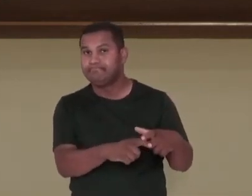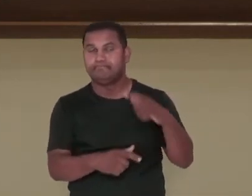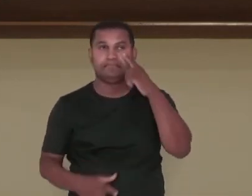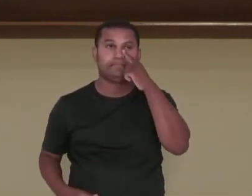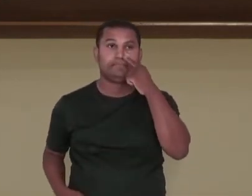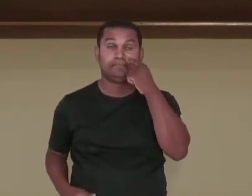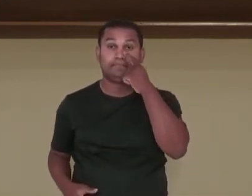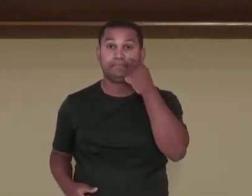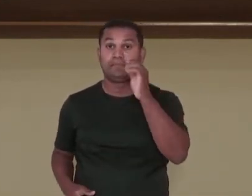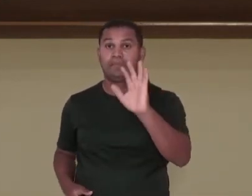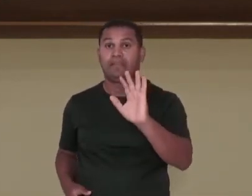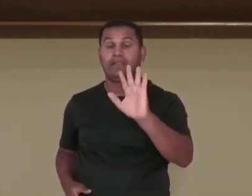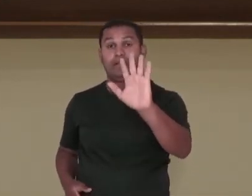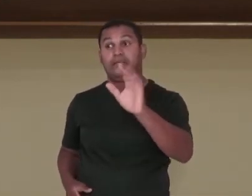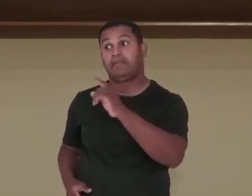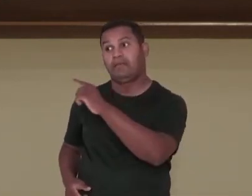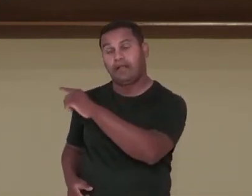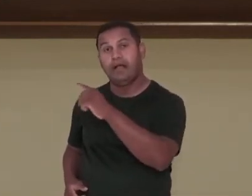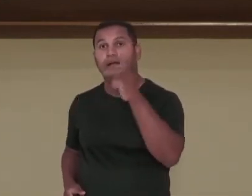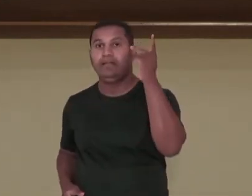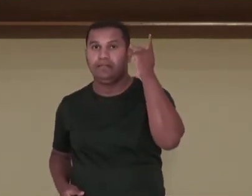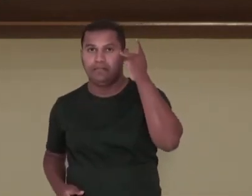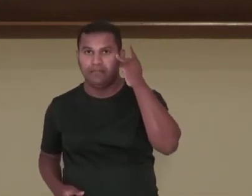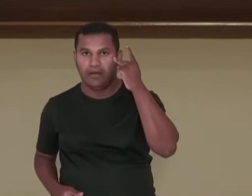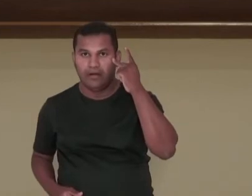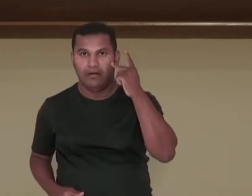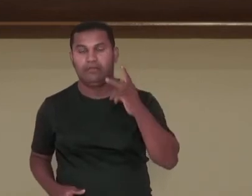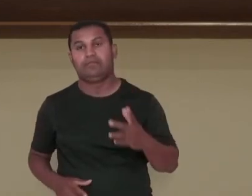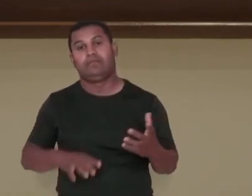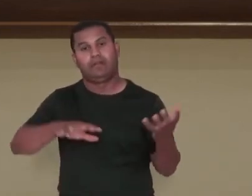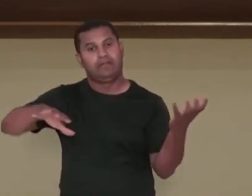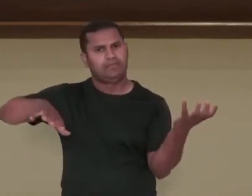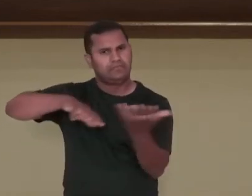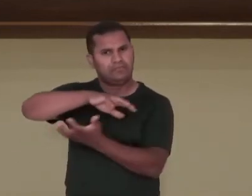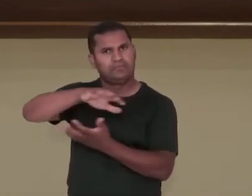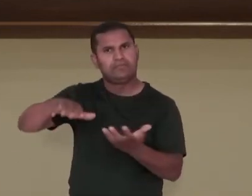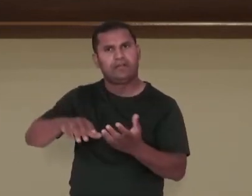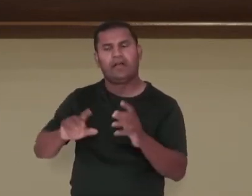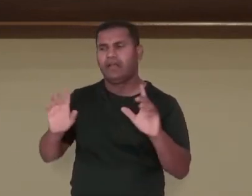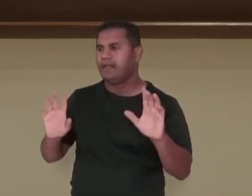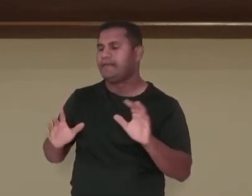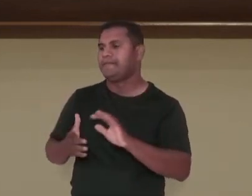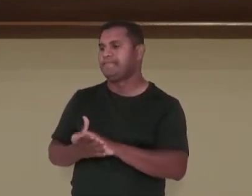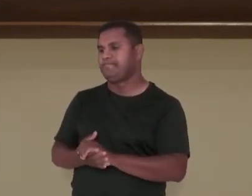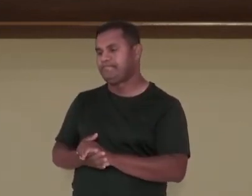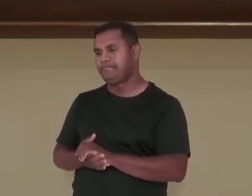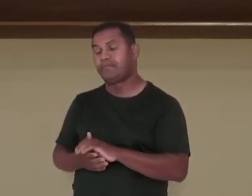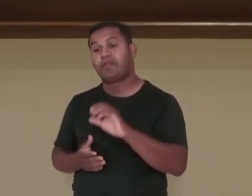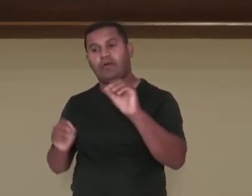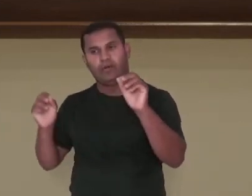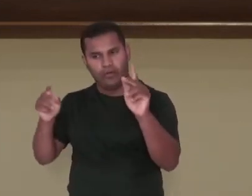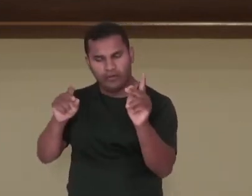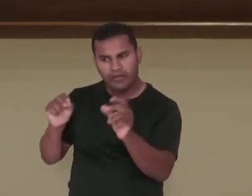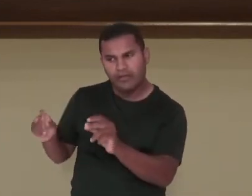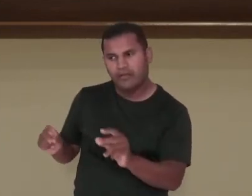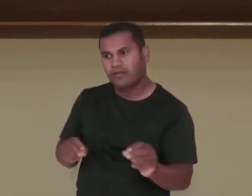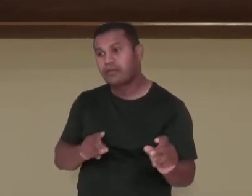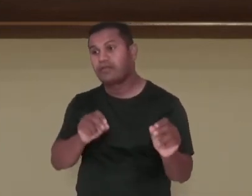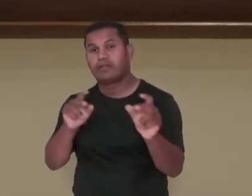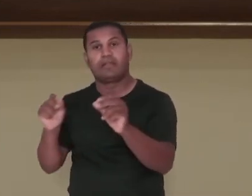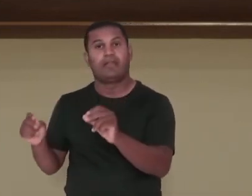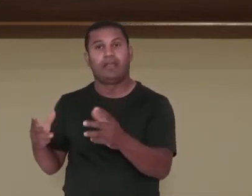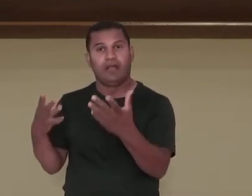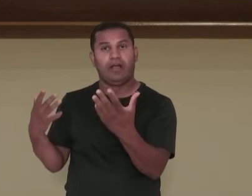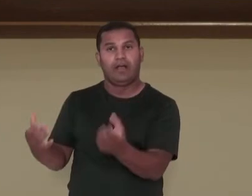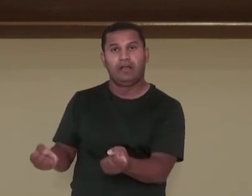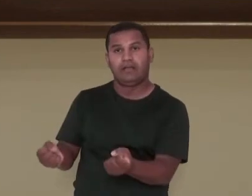para encerrar o movimento. O que acaba acontecendo é o seguinte: terminada a greve, os empresários, os